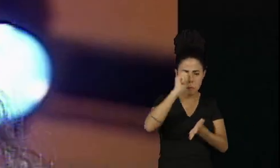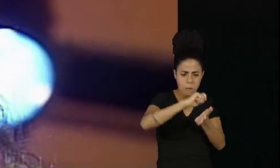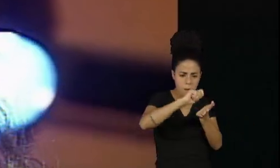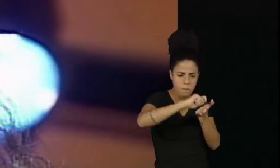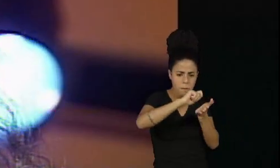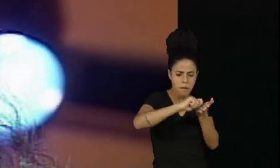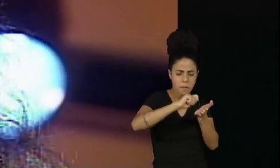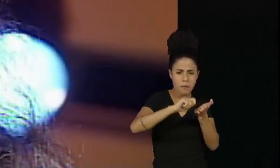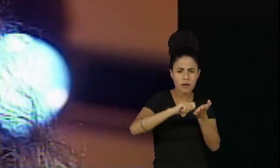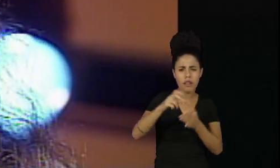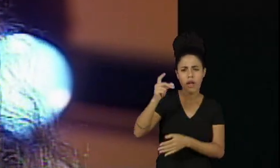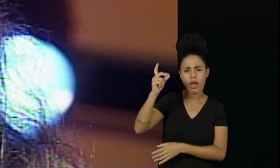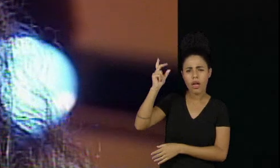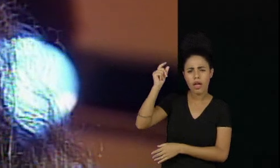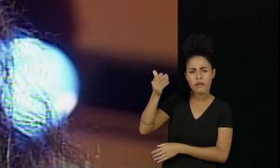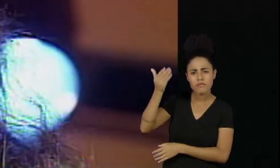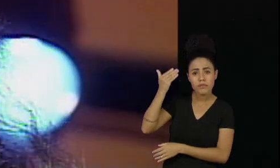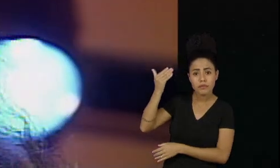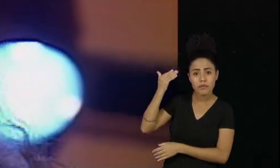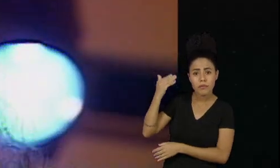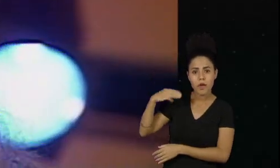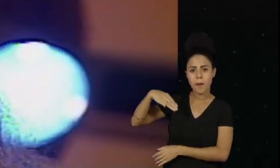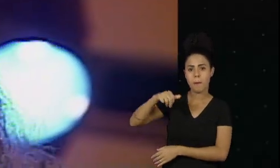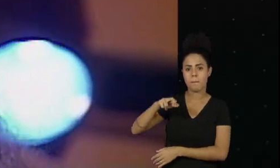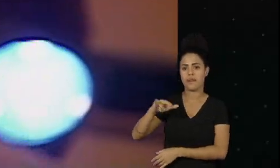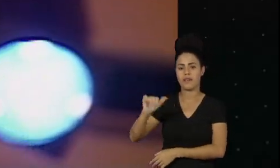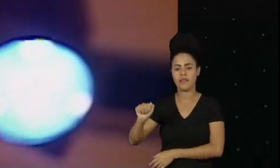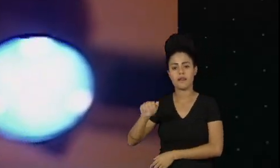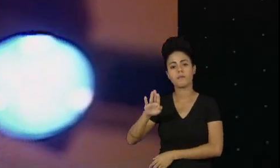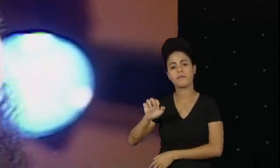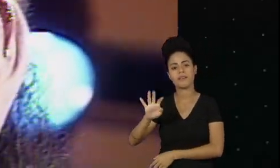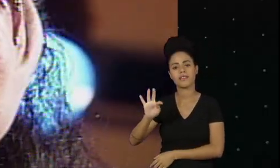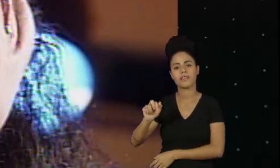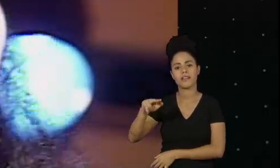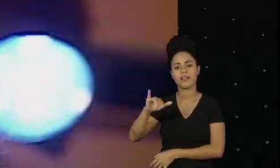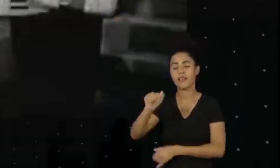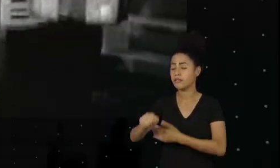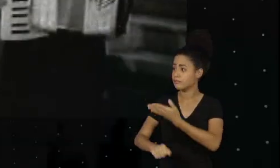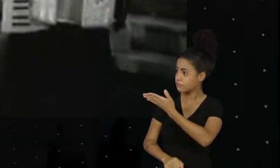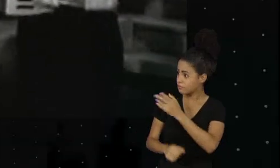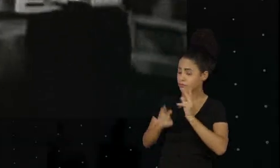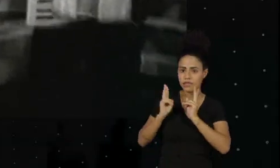época, Maria Bethânia gravou ele, Marinês.